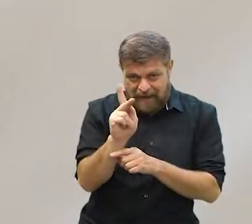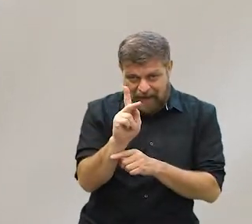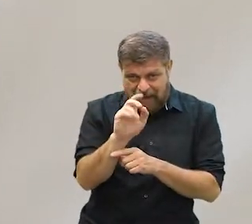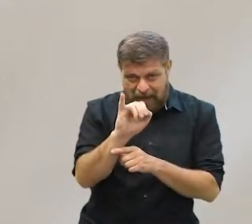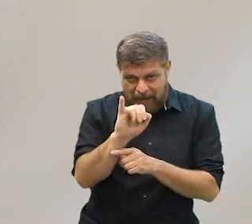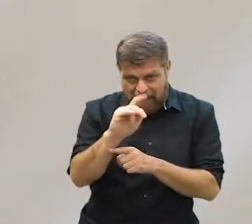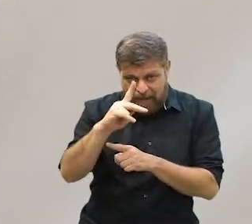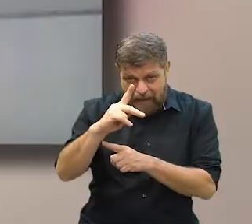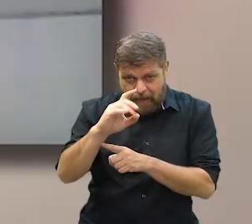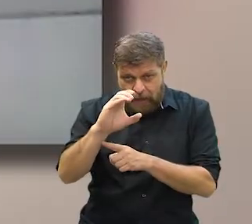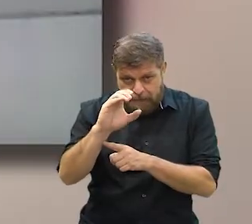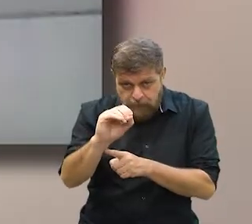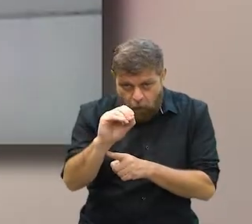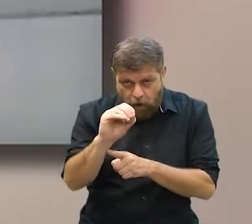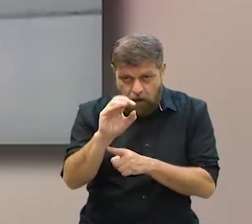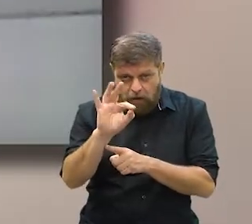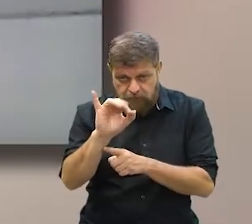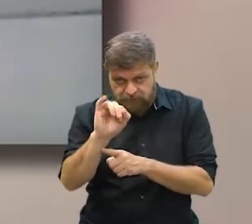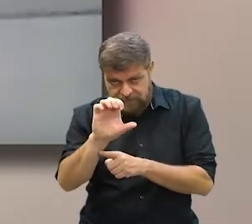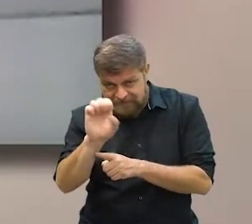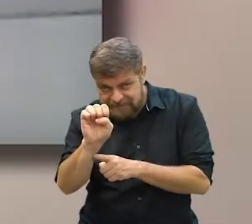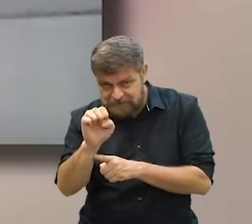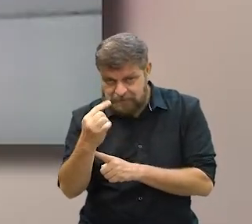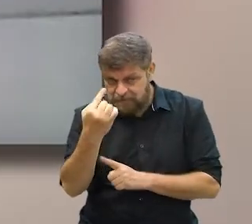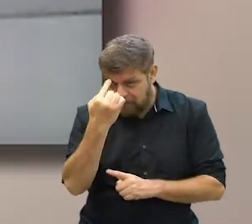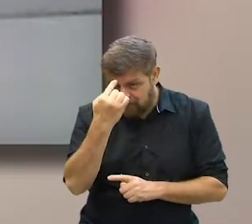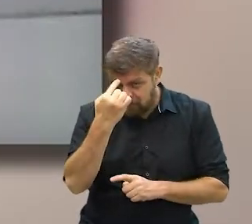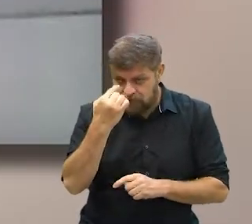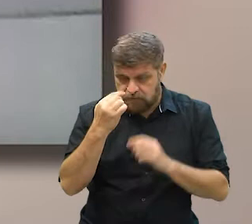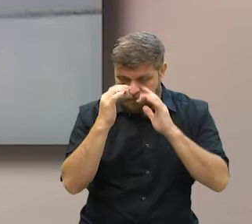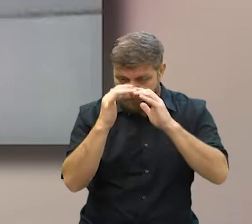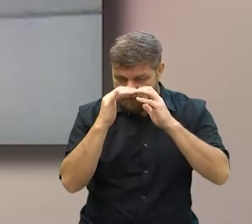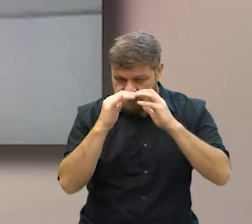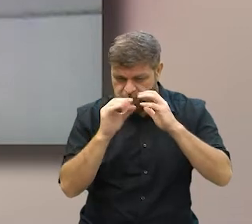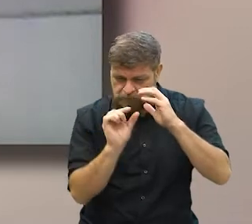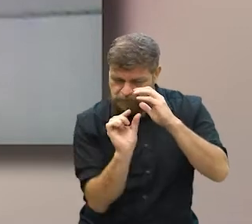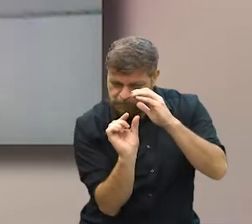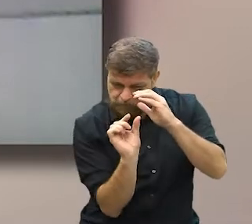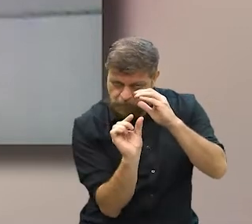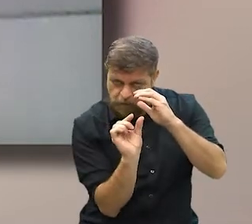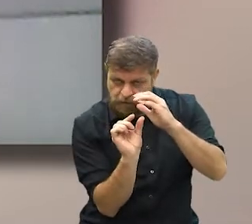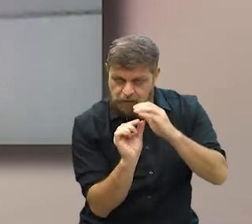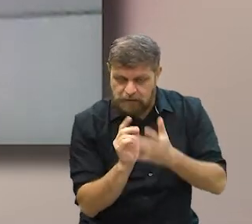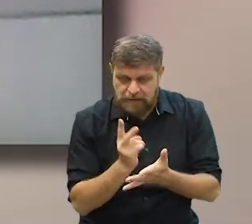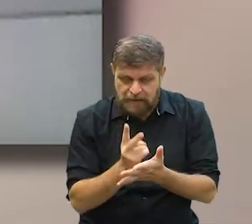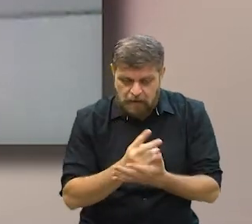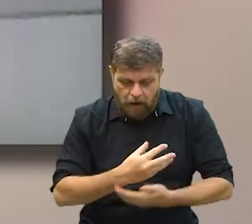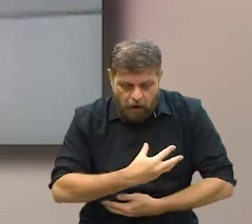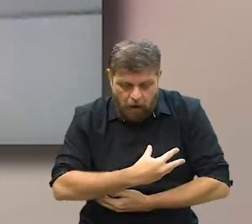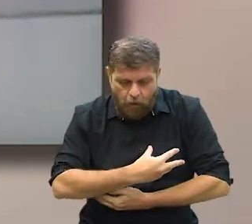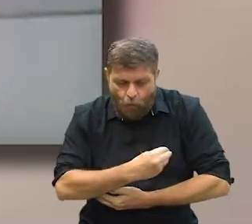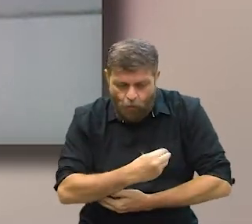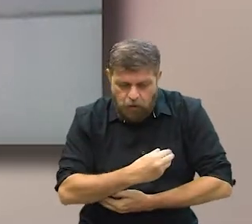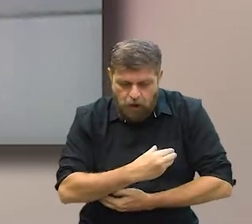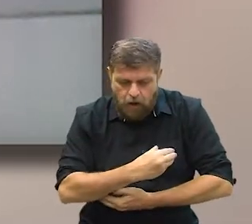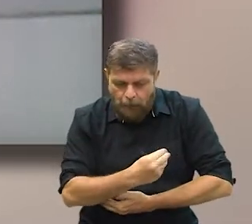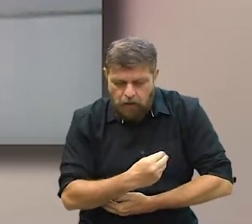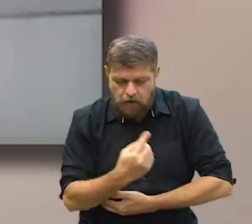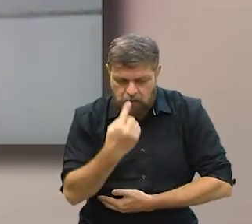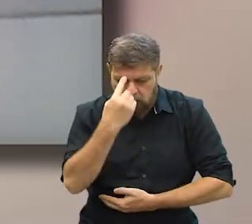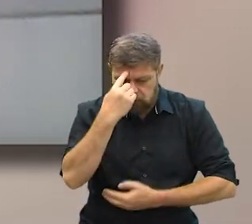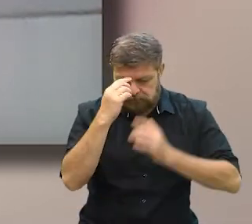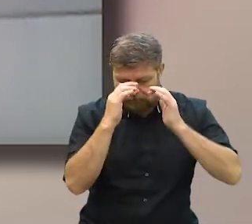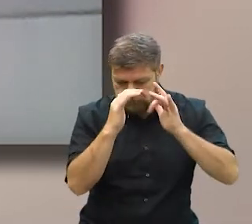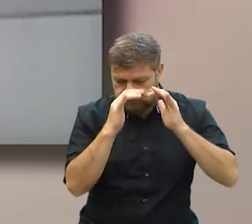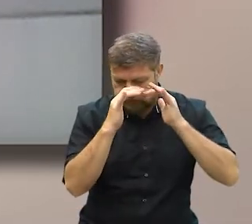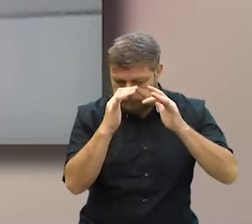hipófise. E na hipófise, então, a gente tem, a cada sugada, a cada sucção,